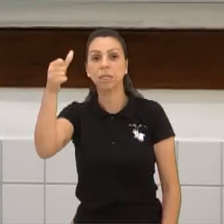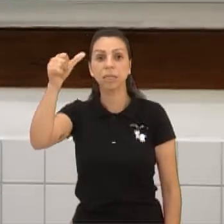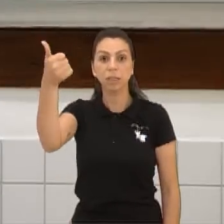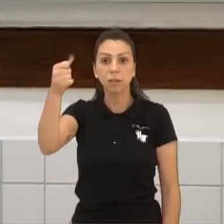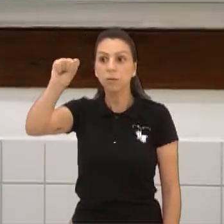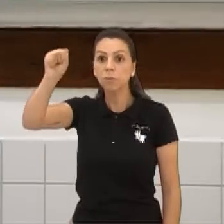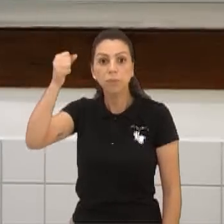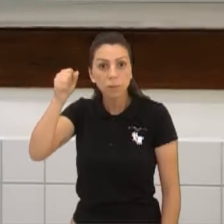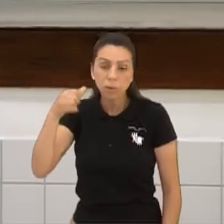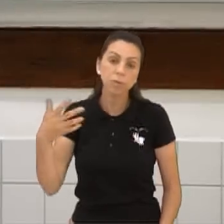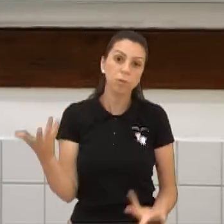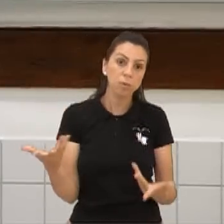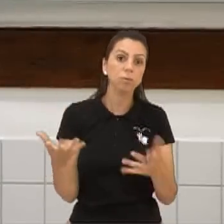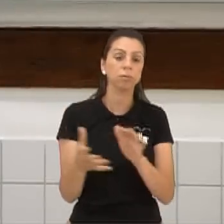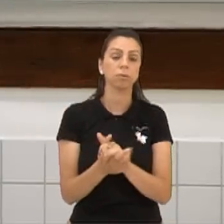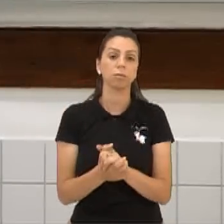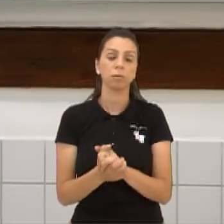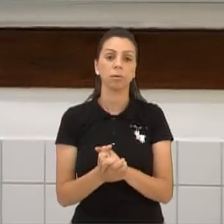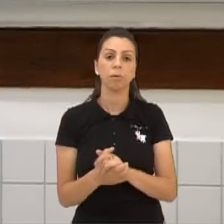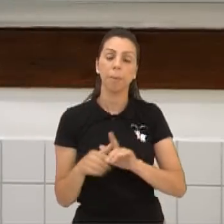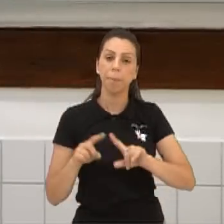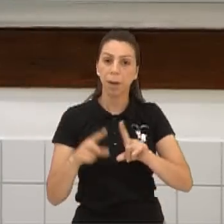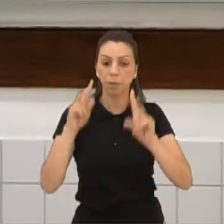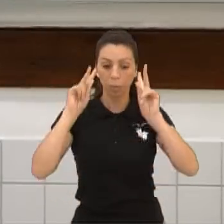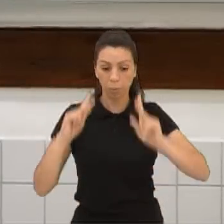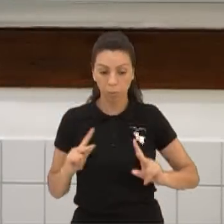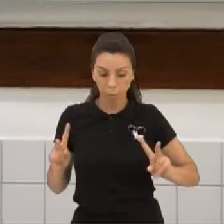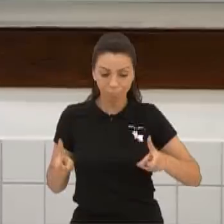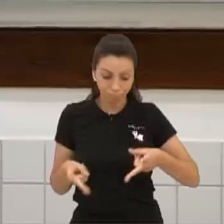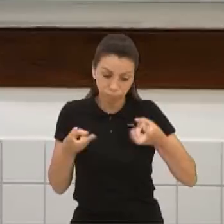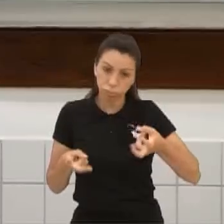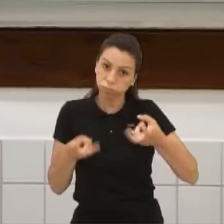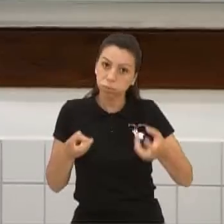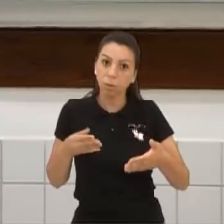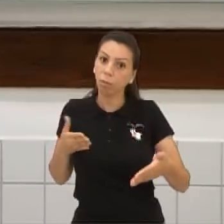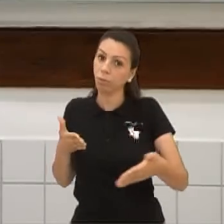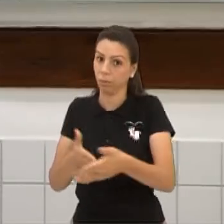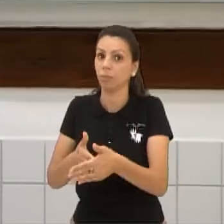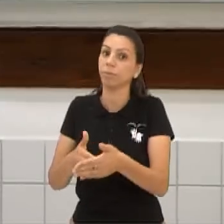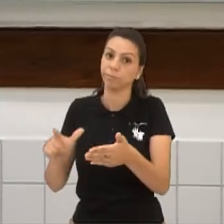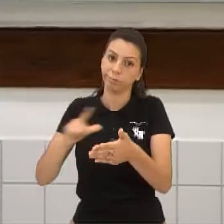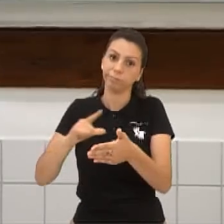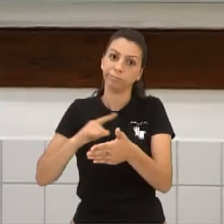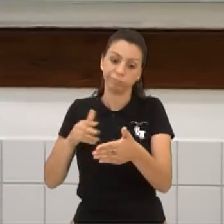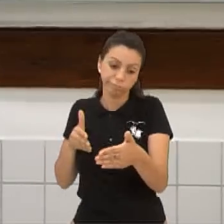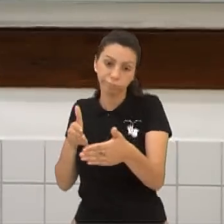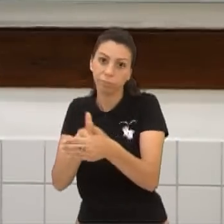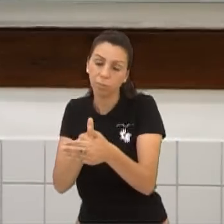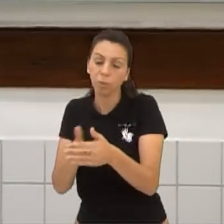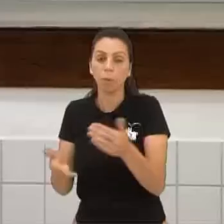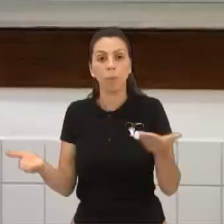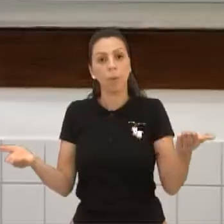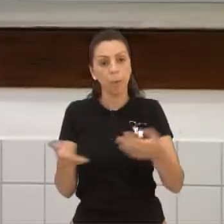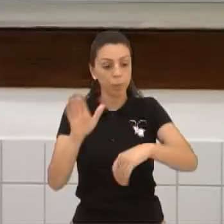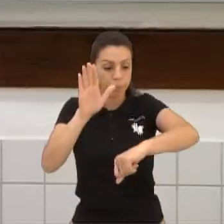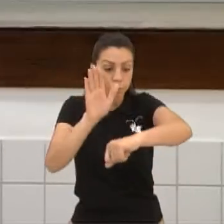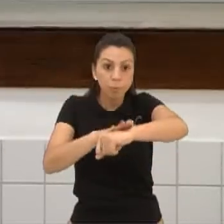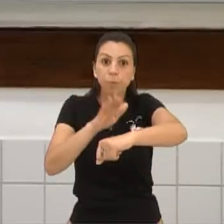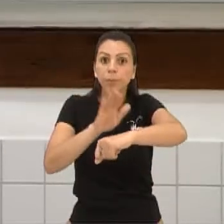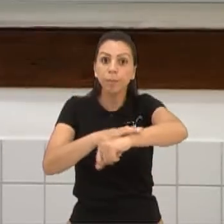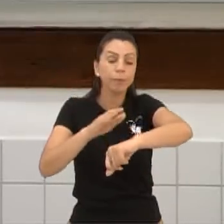essa exploração do homem na natureza. Só que essa exploração, gente, tem um limite. Hoje nós vivemos um momento totalmente